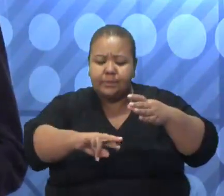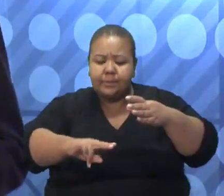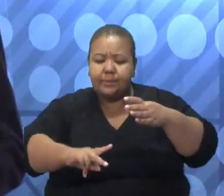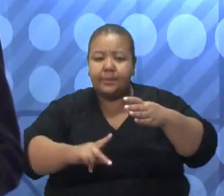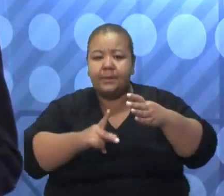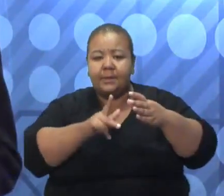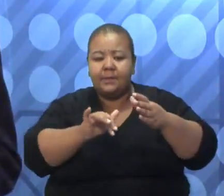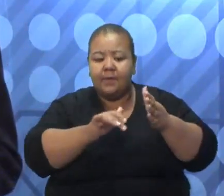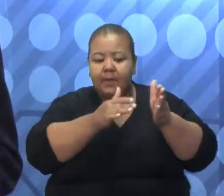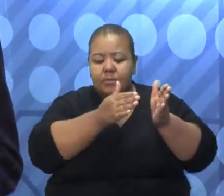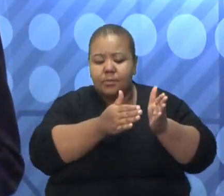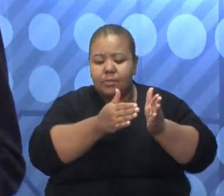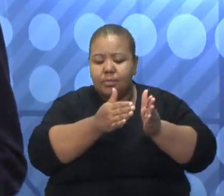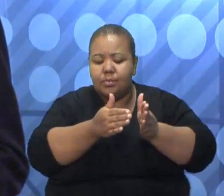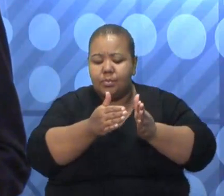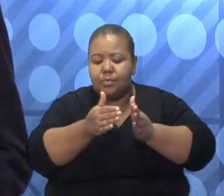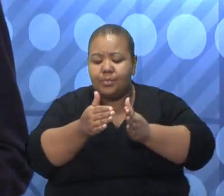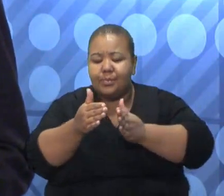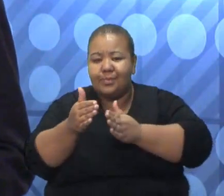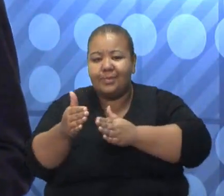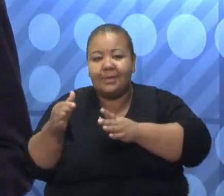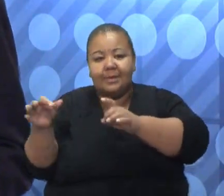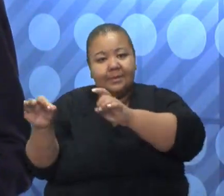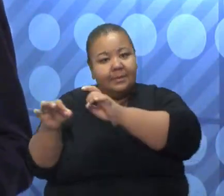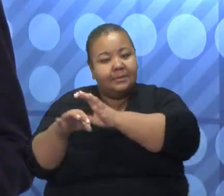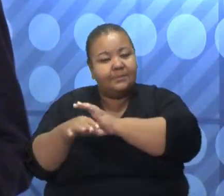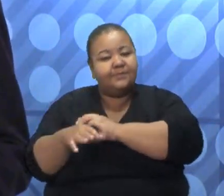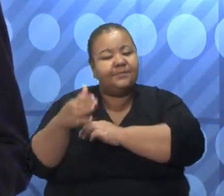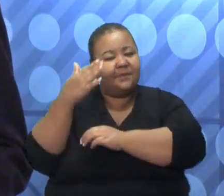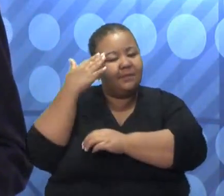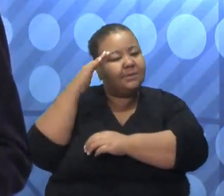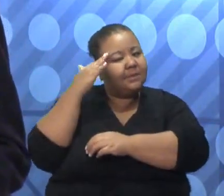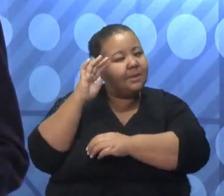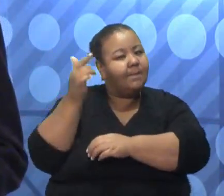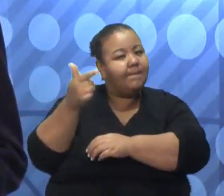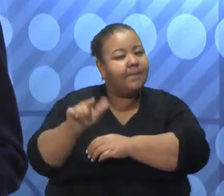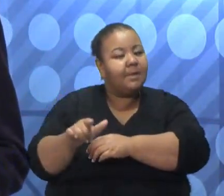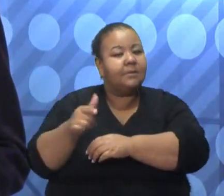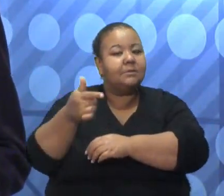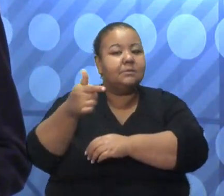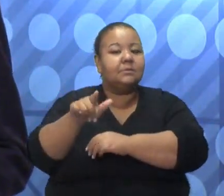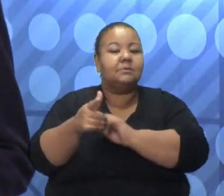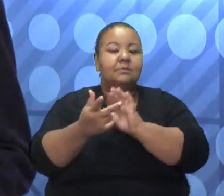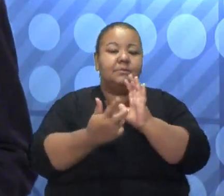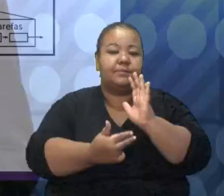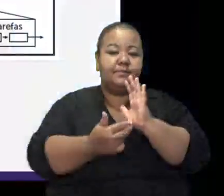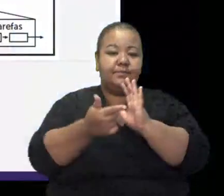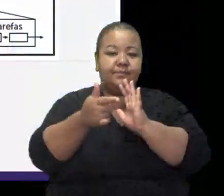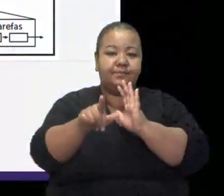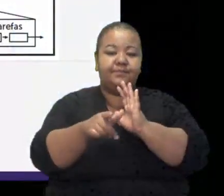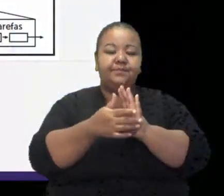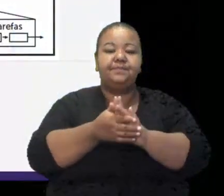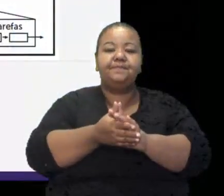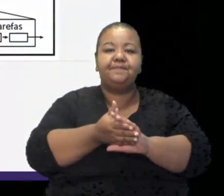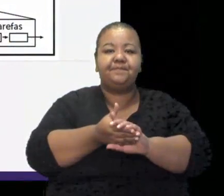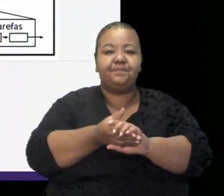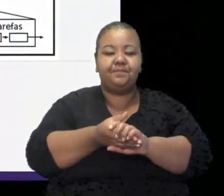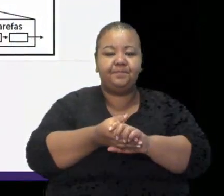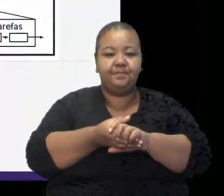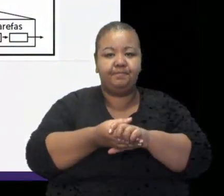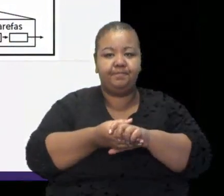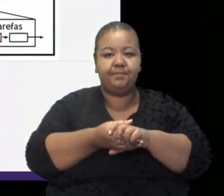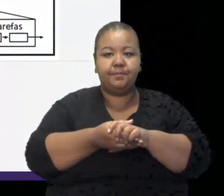a passo para que a nossa produção aconteça da melhor maneira possível. Vamos entender um pouquinho mais na figura a seguir.